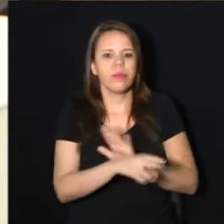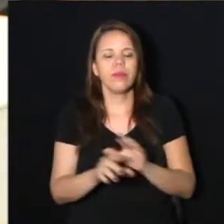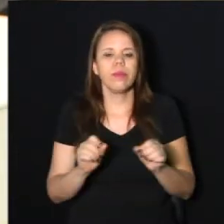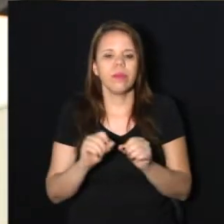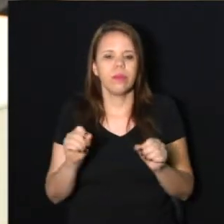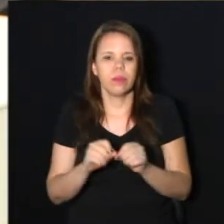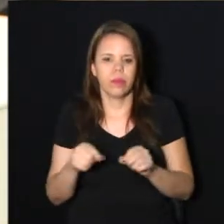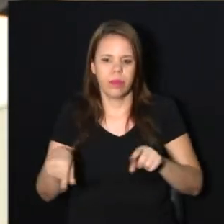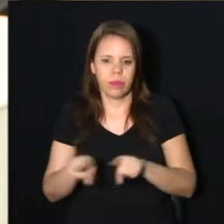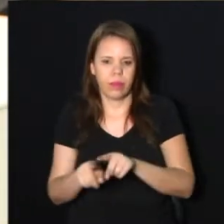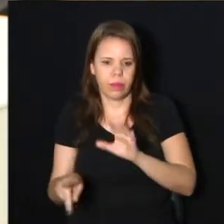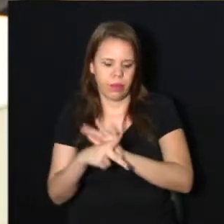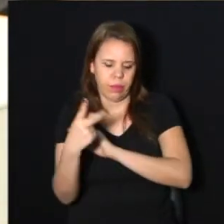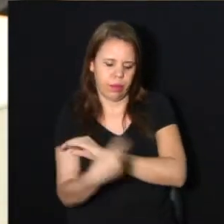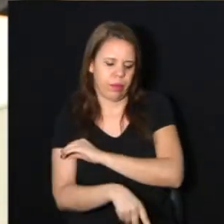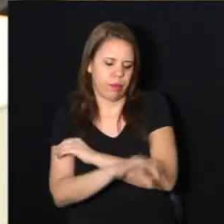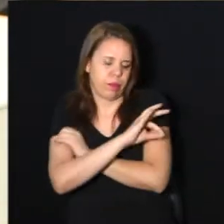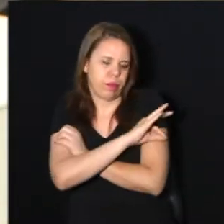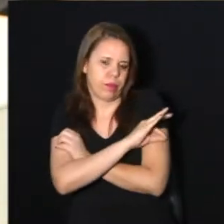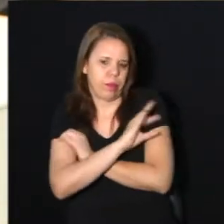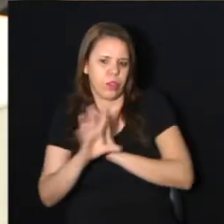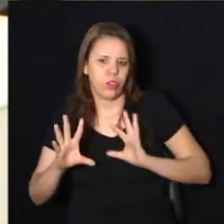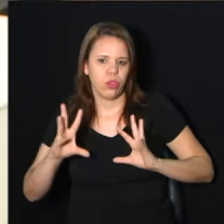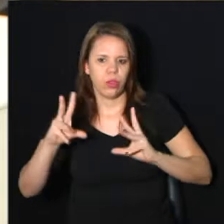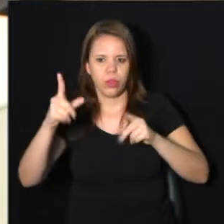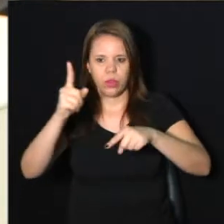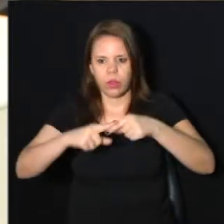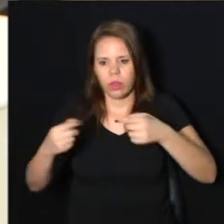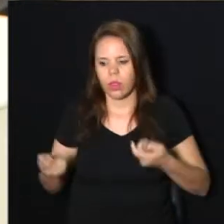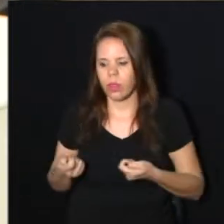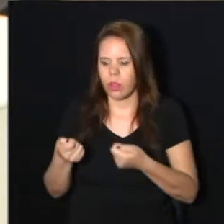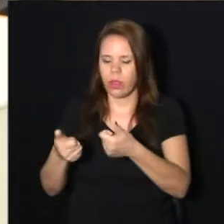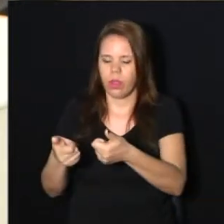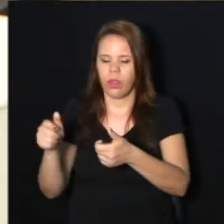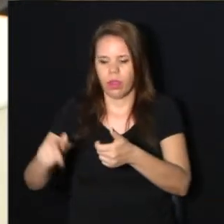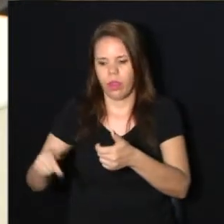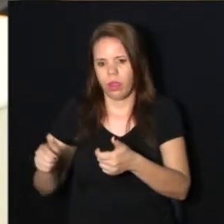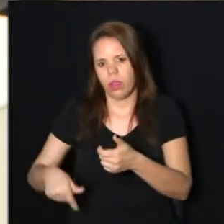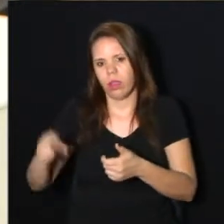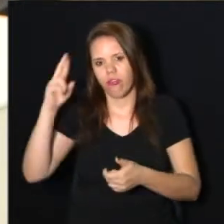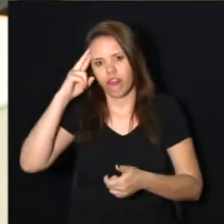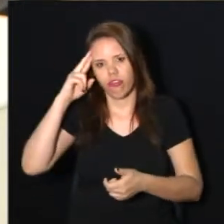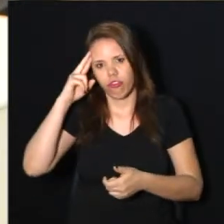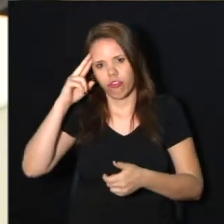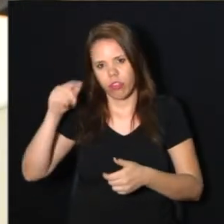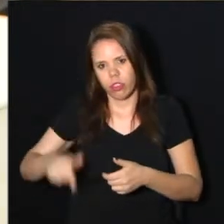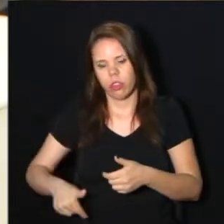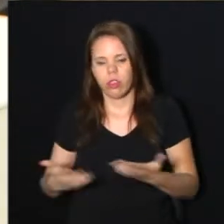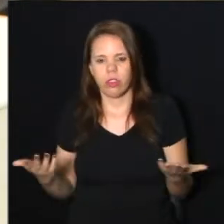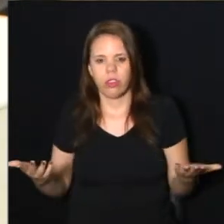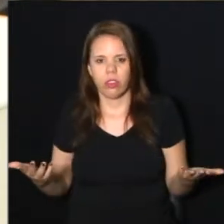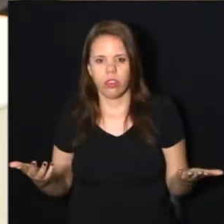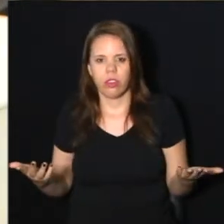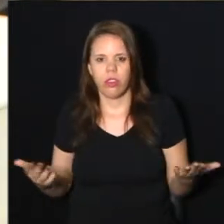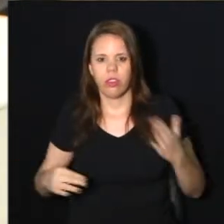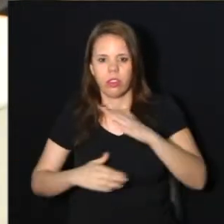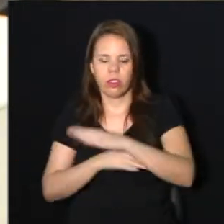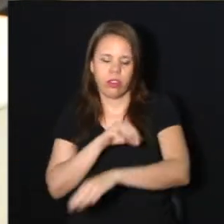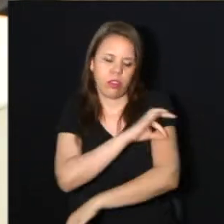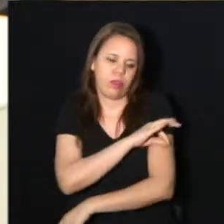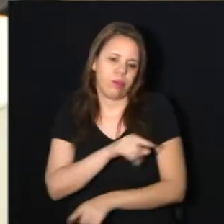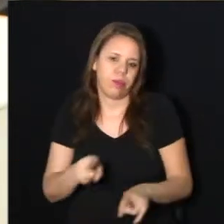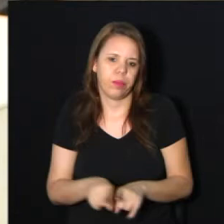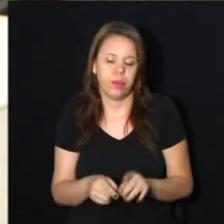fazem ao Poder Executivo. E todo esse material é oferecido, né, para o chefe do Legislativo Municipal, para o chefe do Executivo